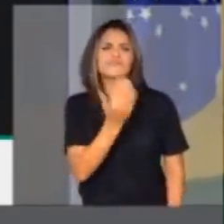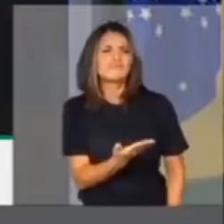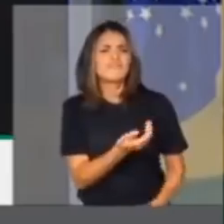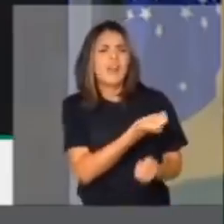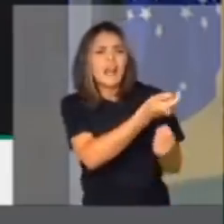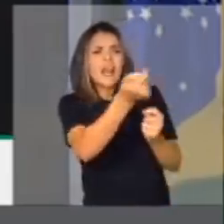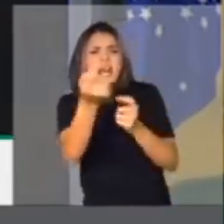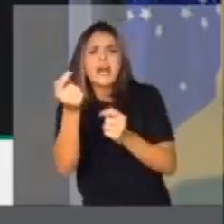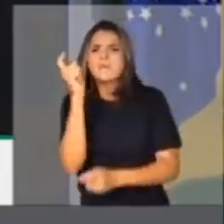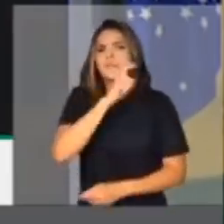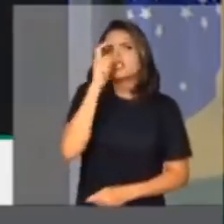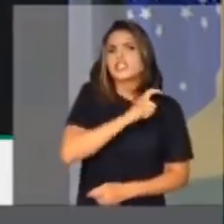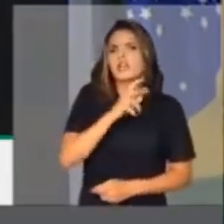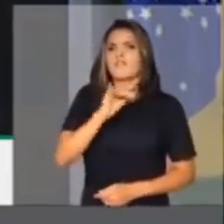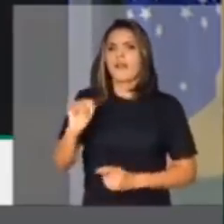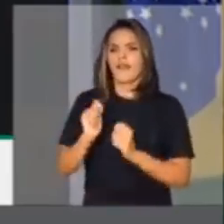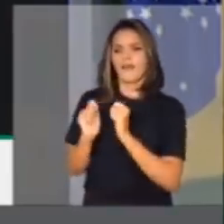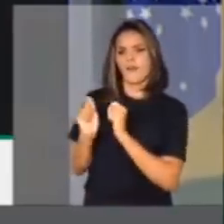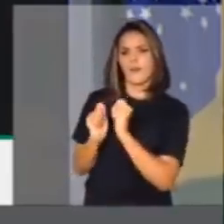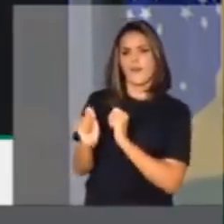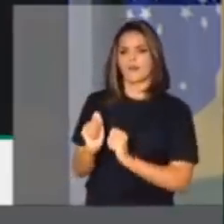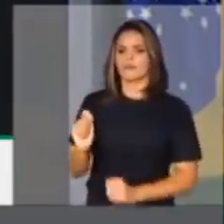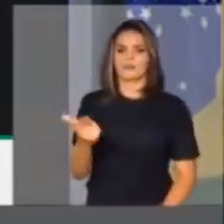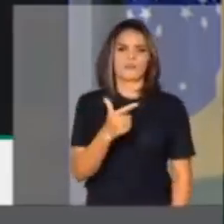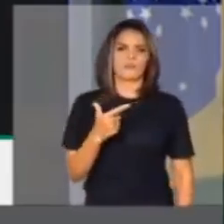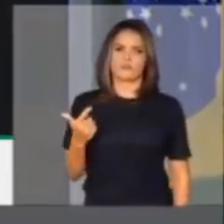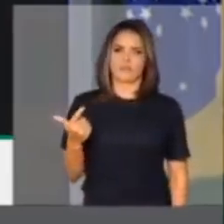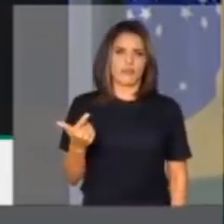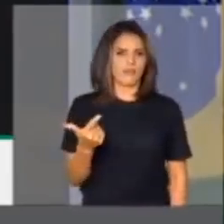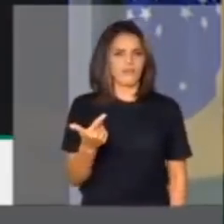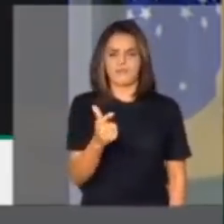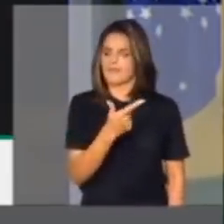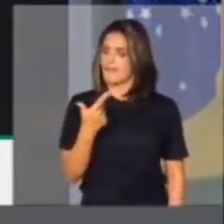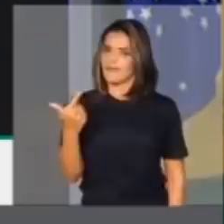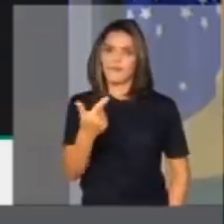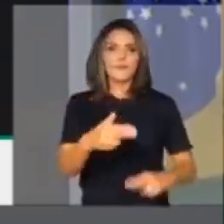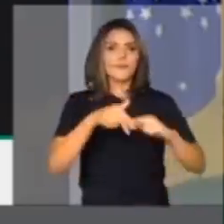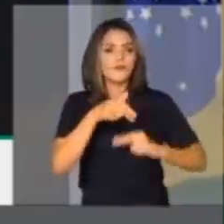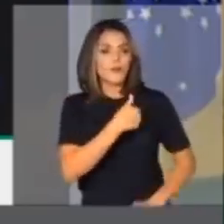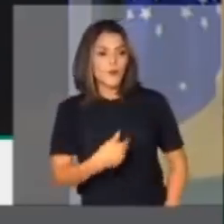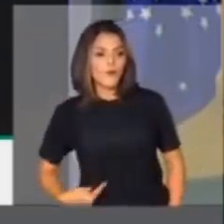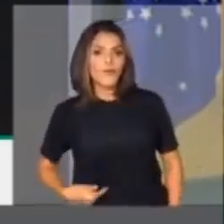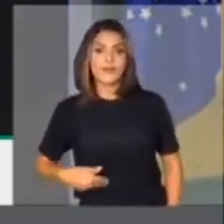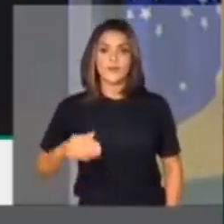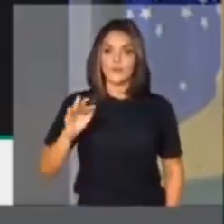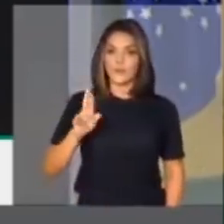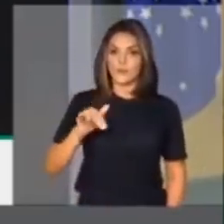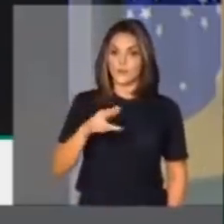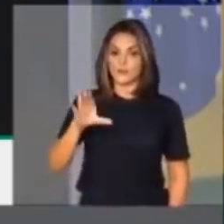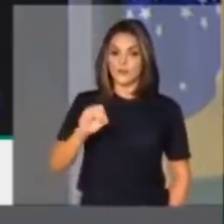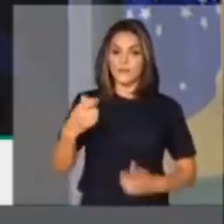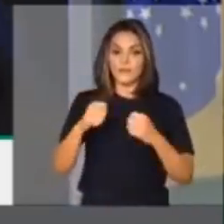mentiras ao ar falando que há economia. Não existe economia a partir do momento em que a União vai ter que tirar dinheiro